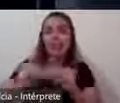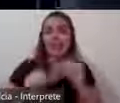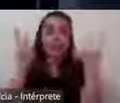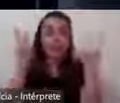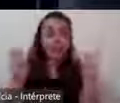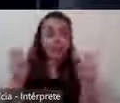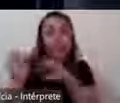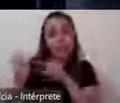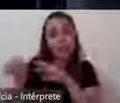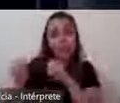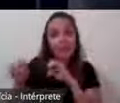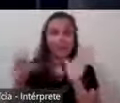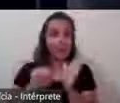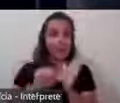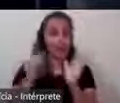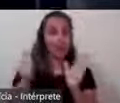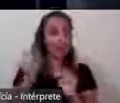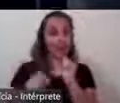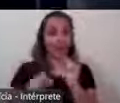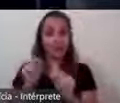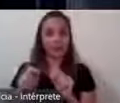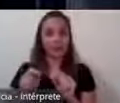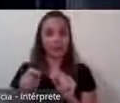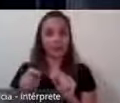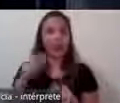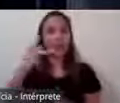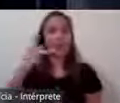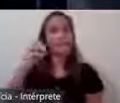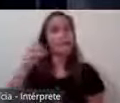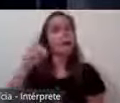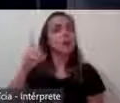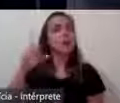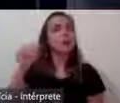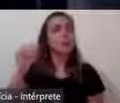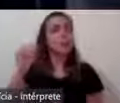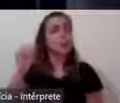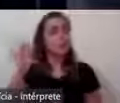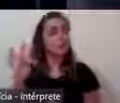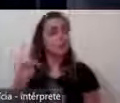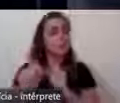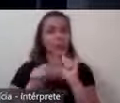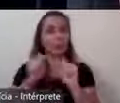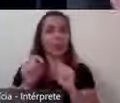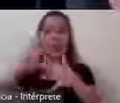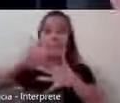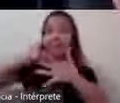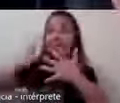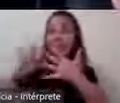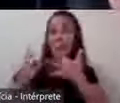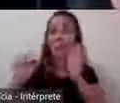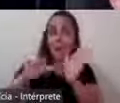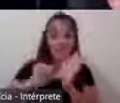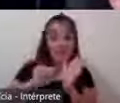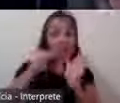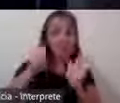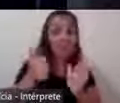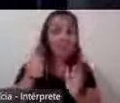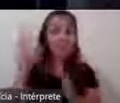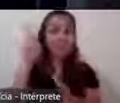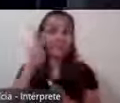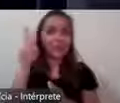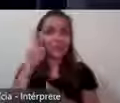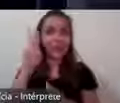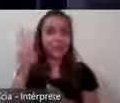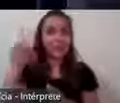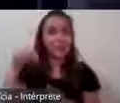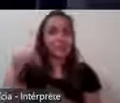queria, primeiro de tudo, dizer que esse é um podcast, gente, que conta com a participação em Libras. Eu acho que é o primeiro da história aqui do Alto Tietê que